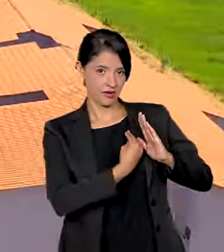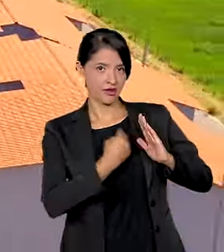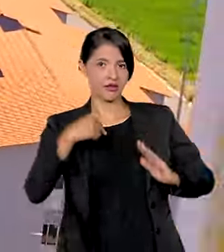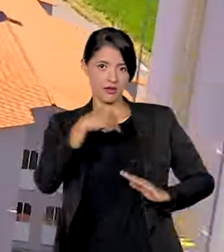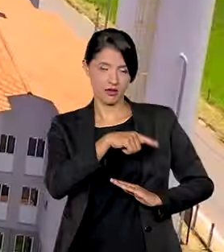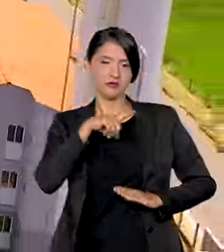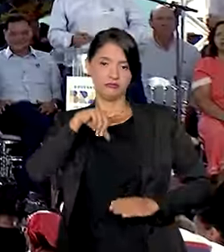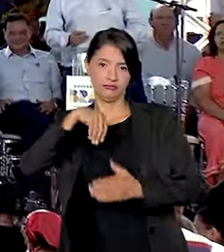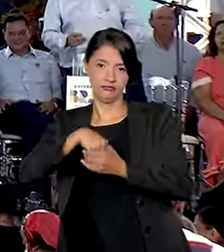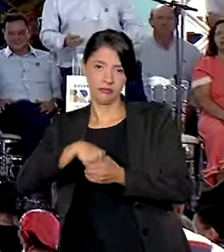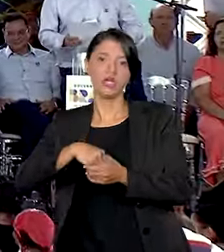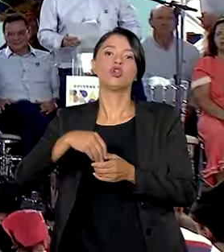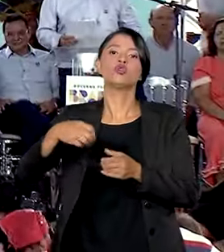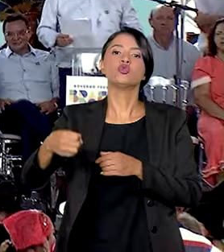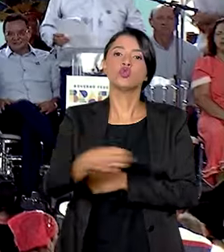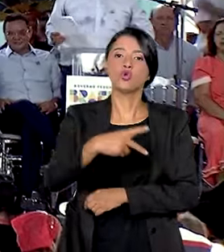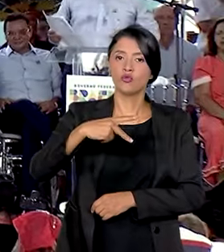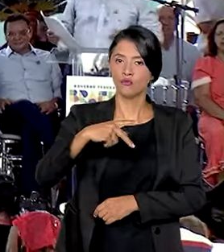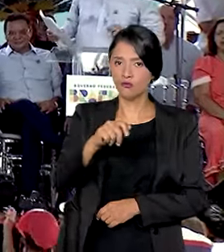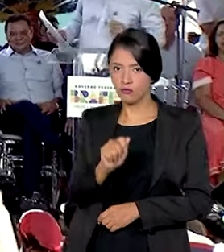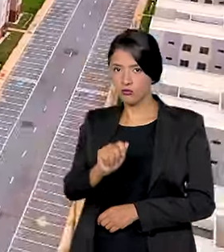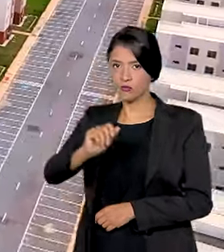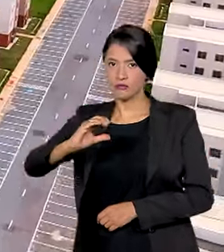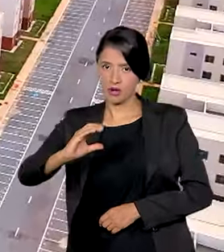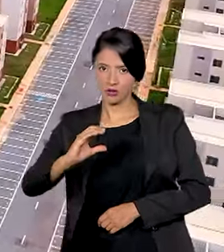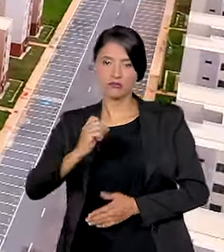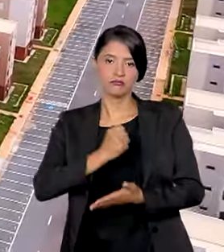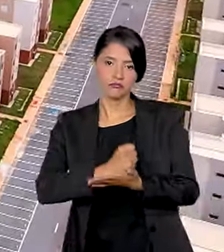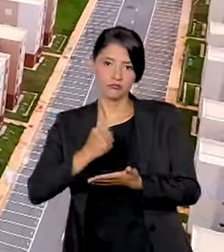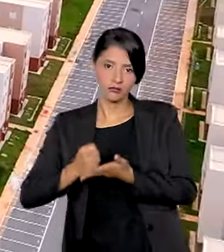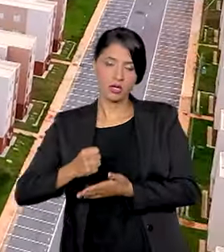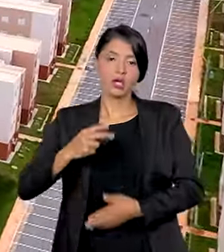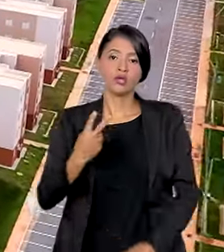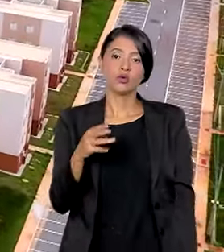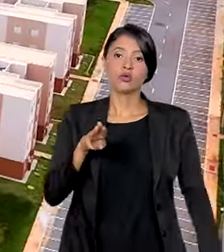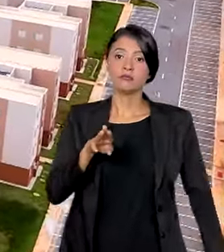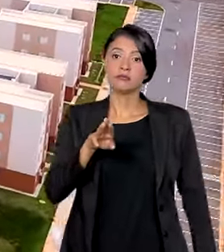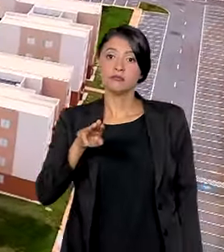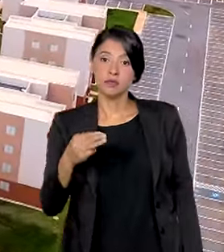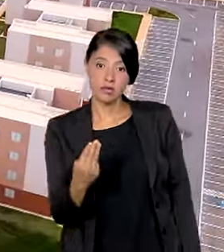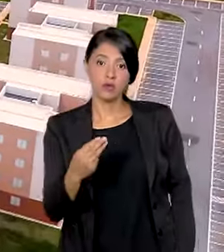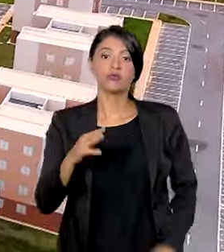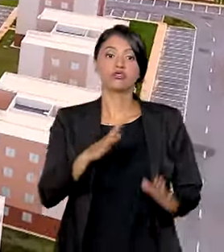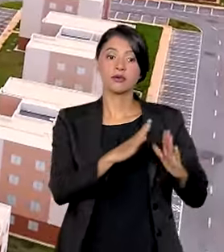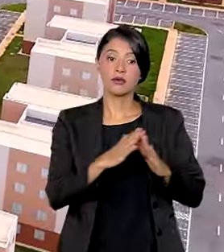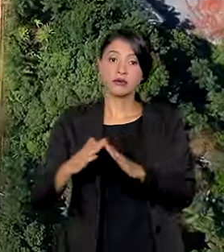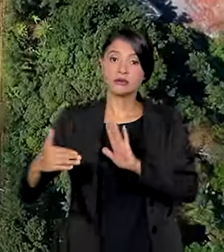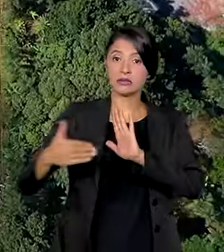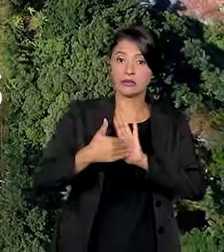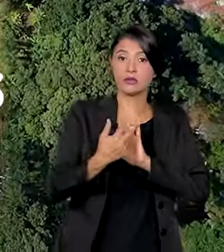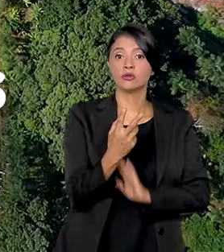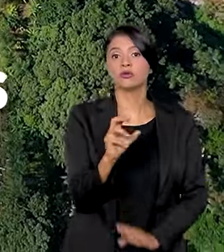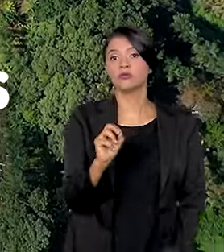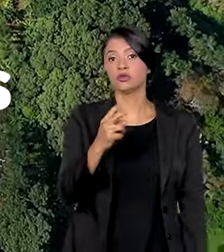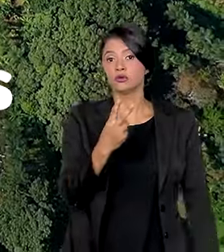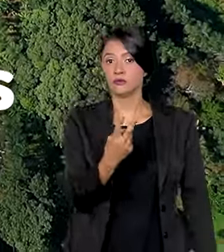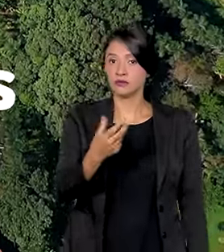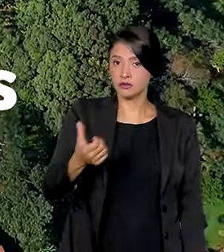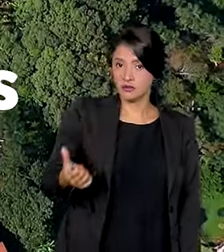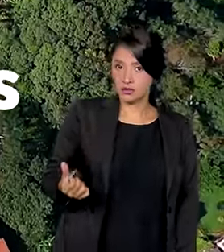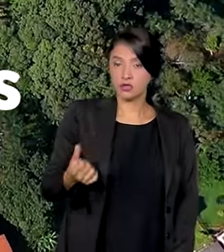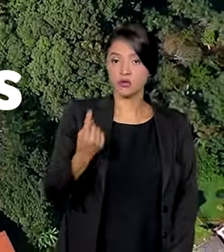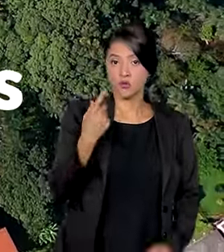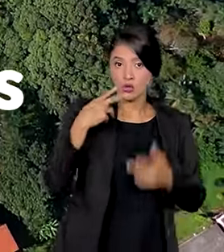Minha Casa Minha Vida está dentro do novo PAC, com a previsão de contratação de 2 milhões de moradias até